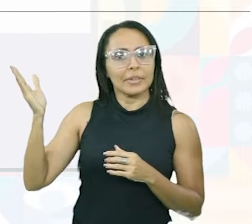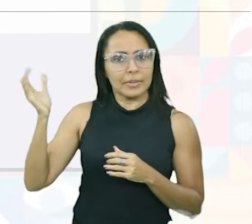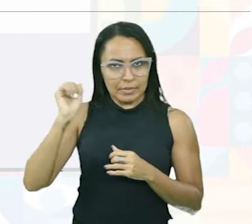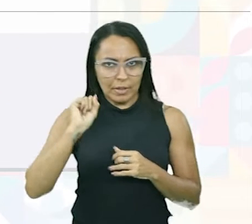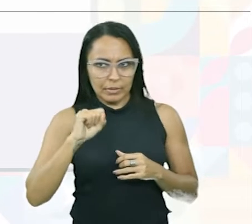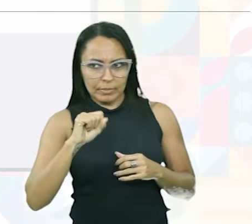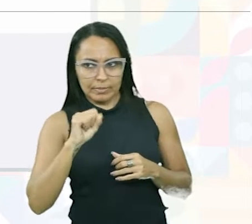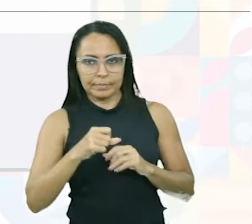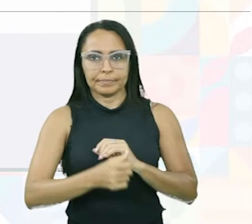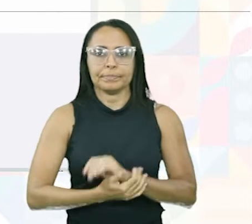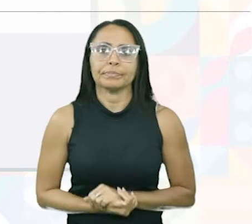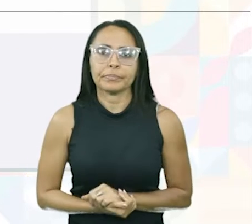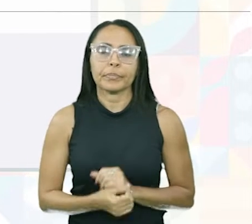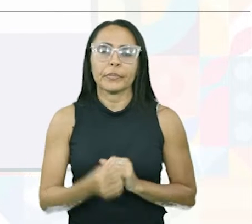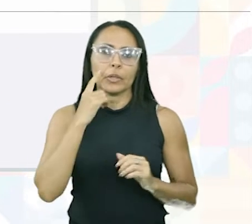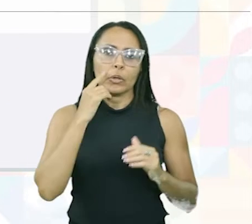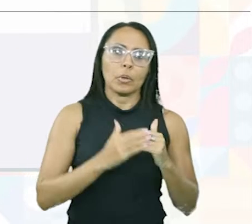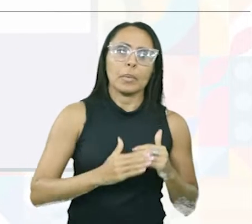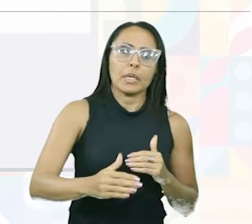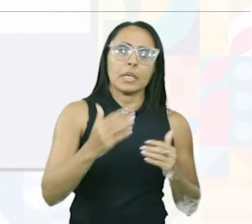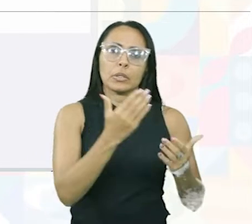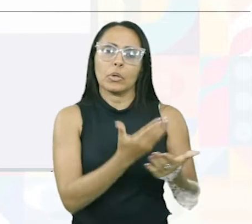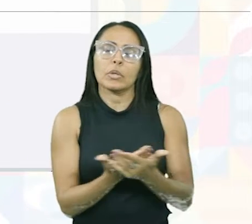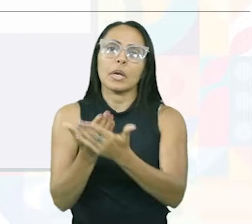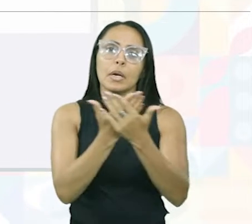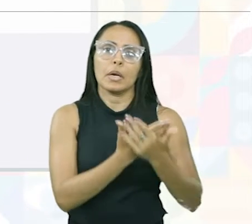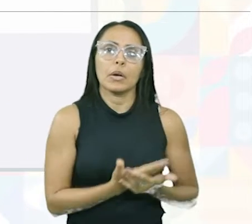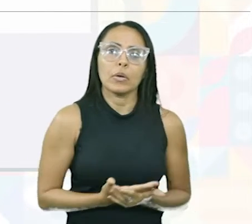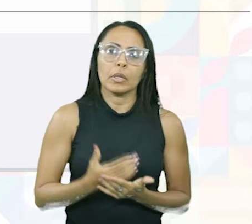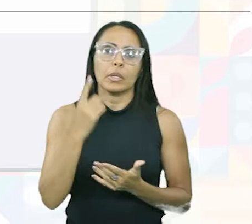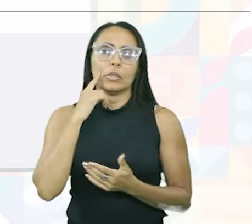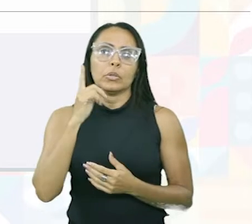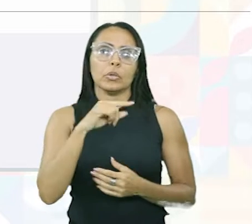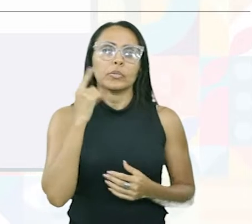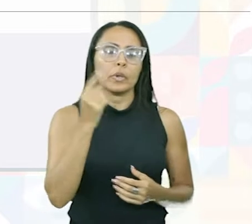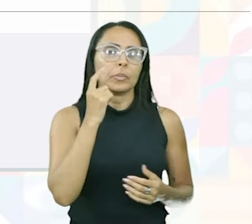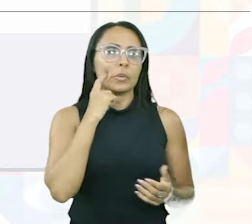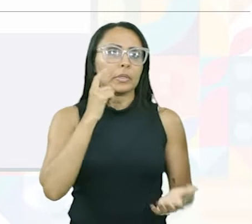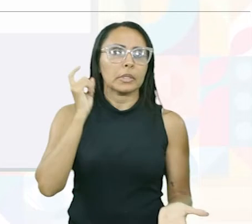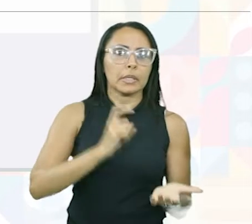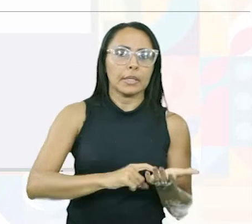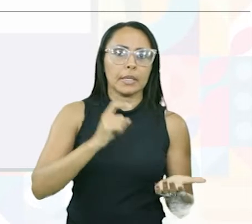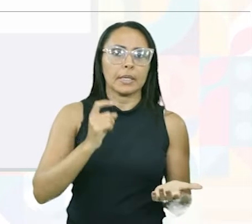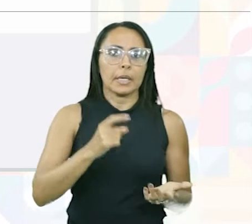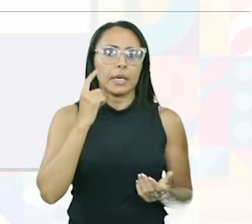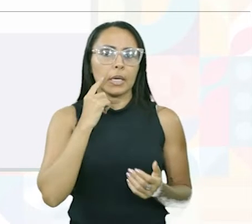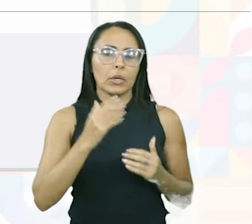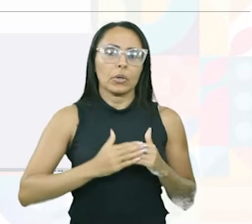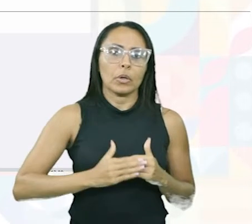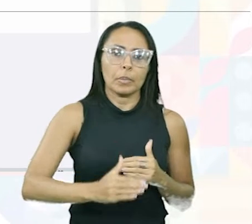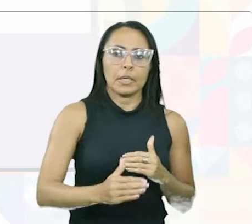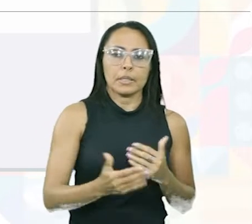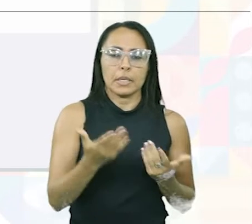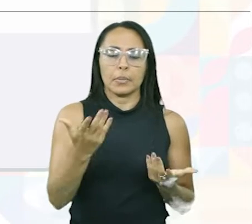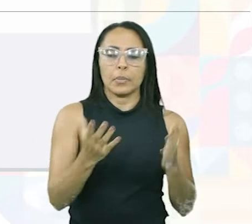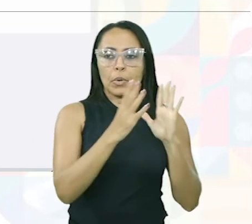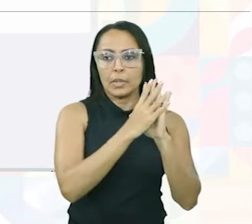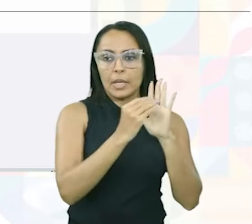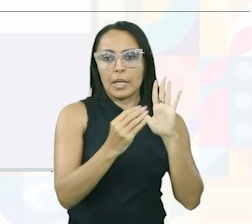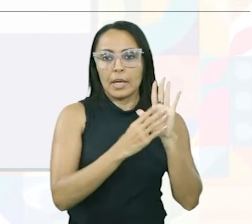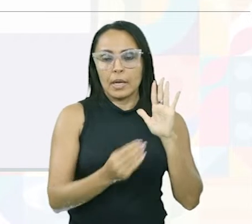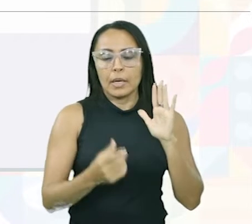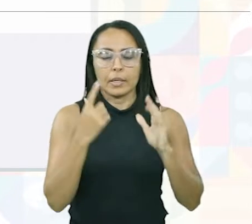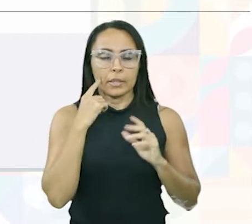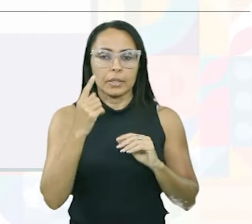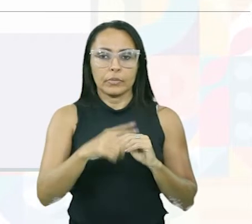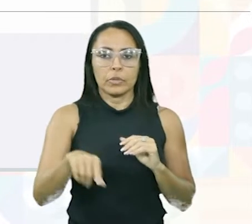certo? Para começar a nossa aula, nós vamos clicar nesse ícone aqui, Comece a Modelar. Quando você clicar nesse